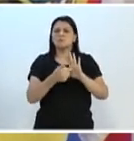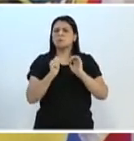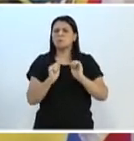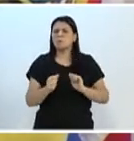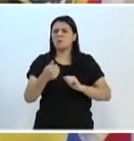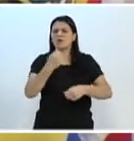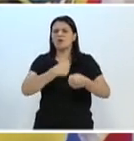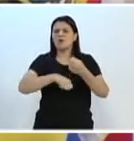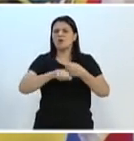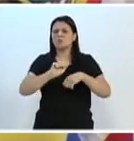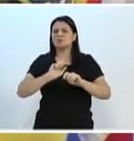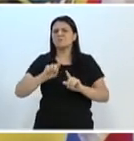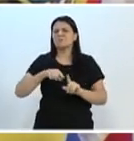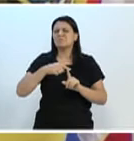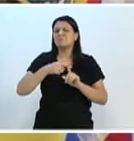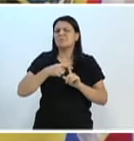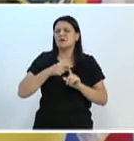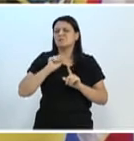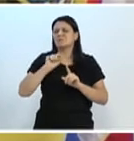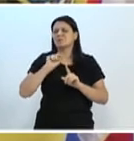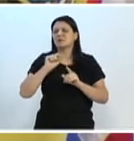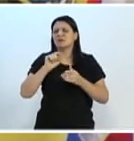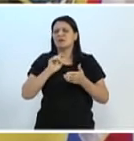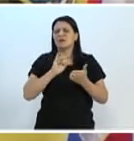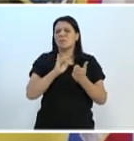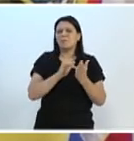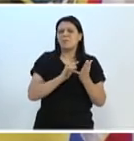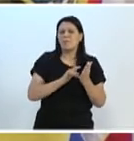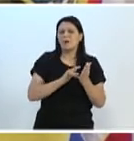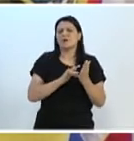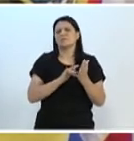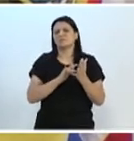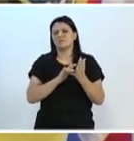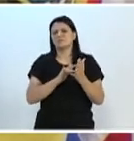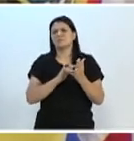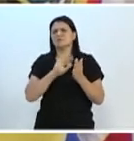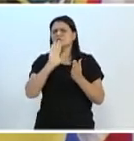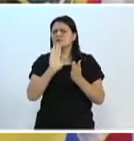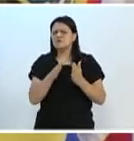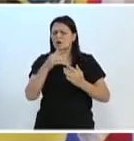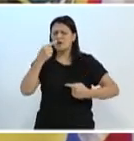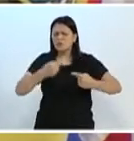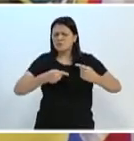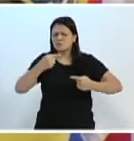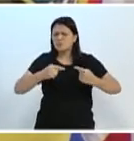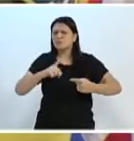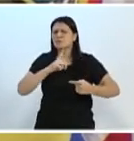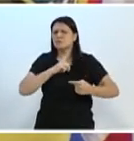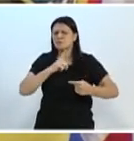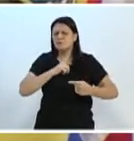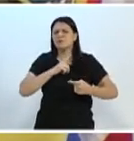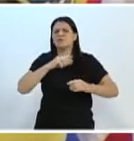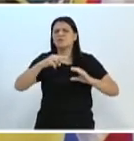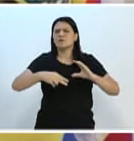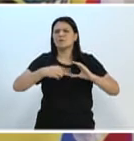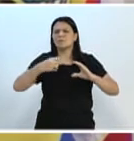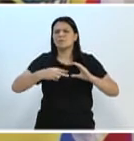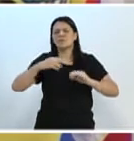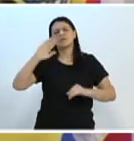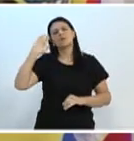mais, colocar em pauta a discussão de algo que nós já debatemos aqui nessa casa também e que eu